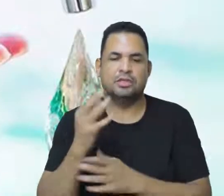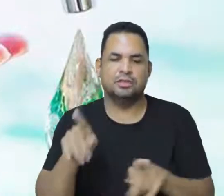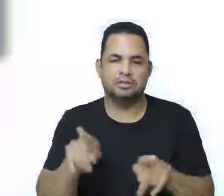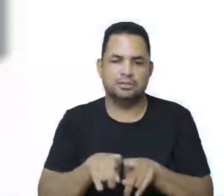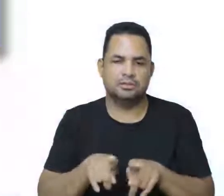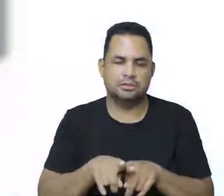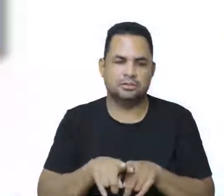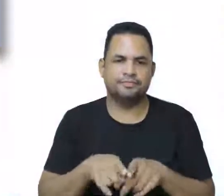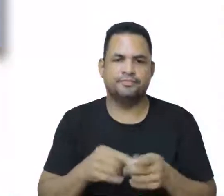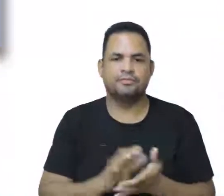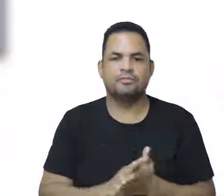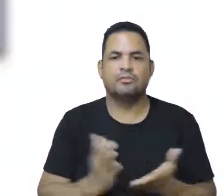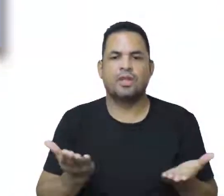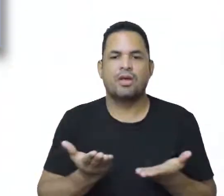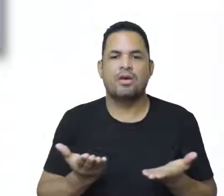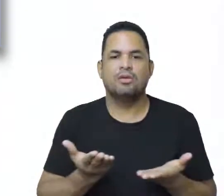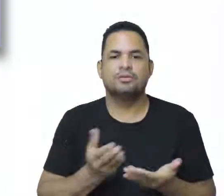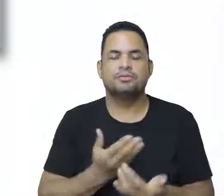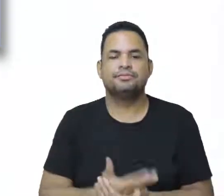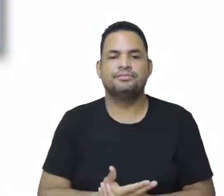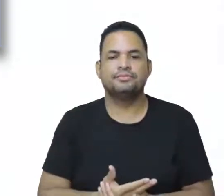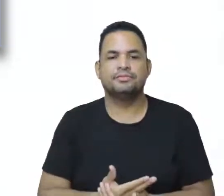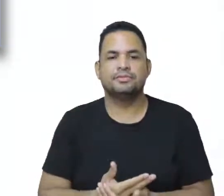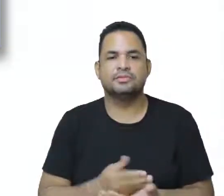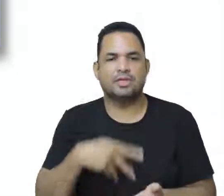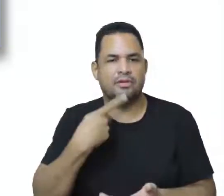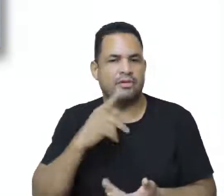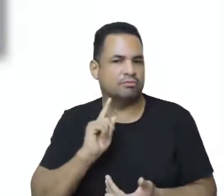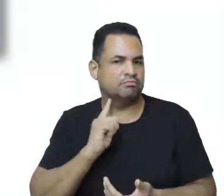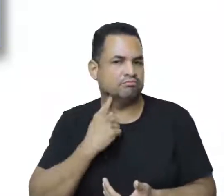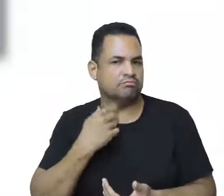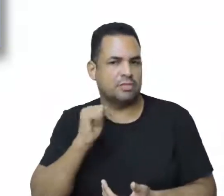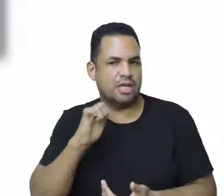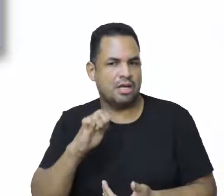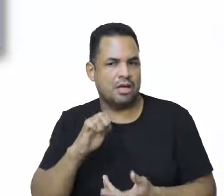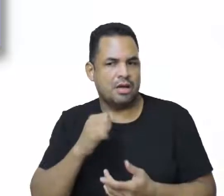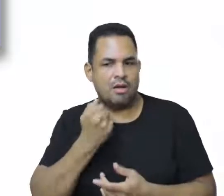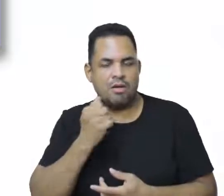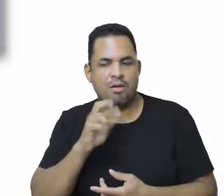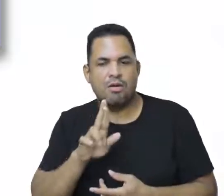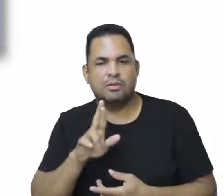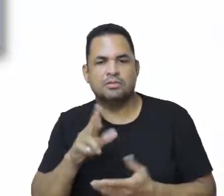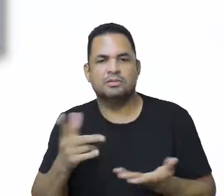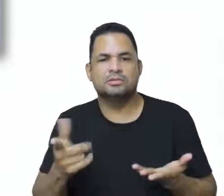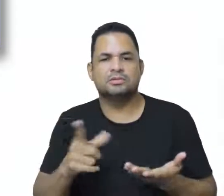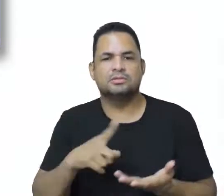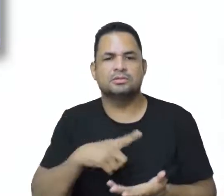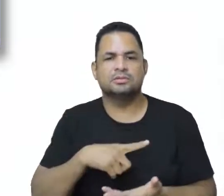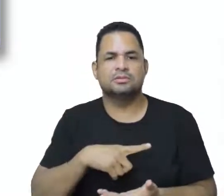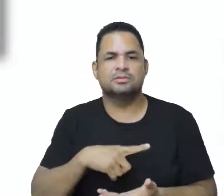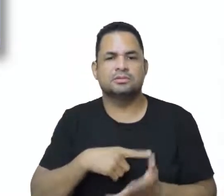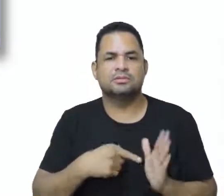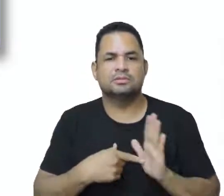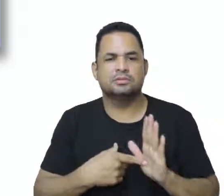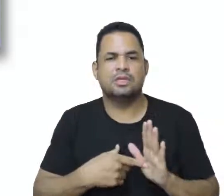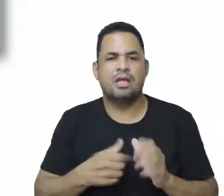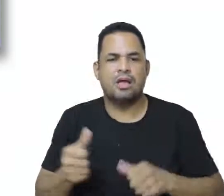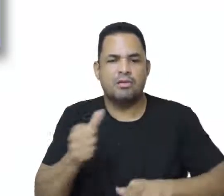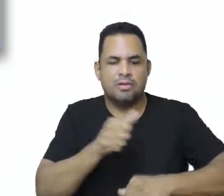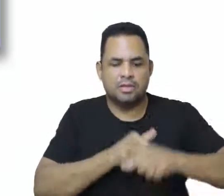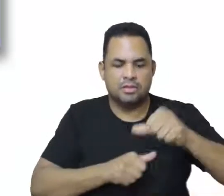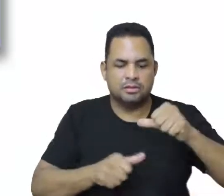Na aula de hoje nós iremos falar sobre a poluição atmosférica, aonde iremos dar destaque à inversão